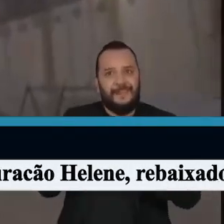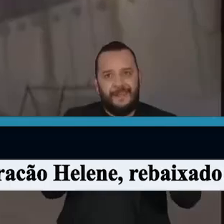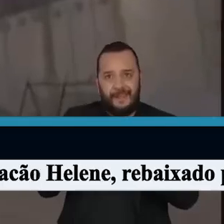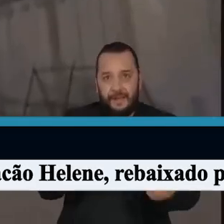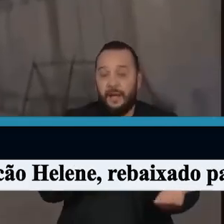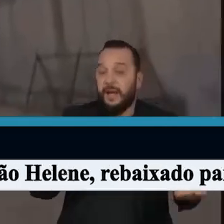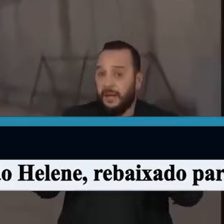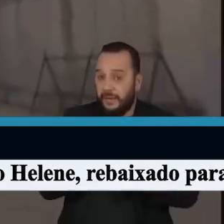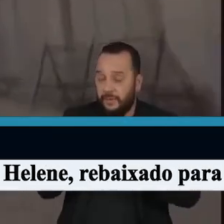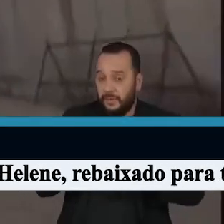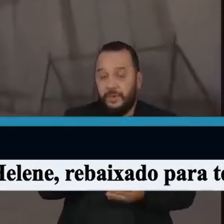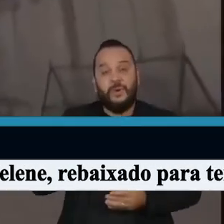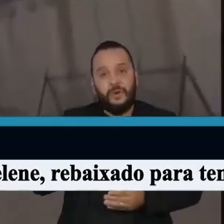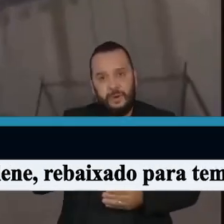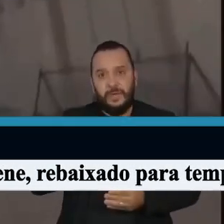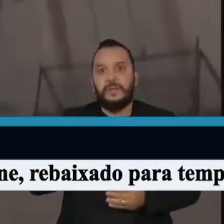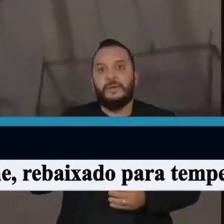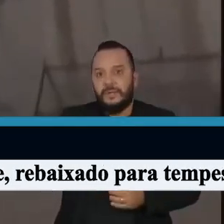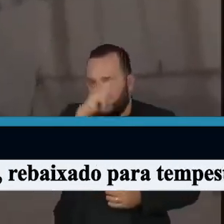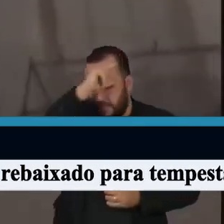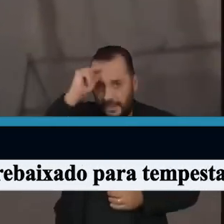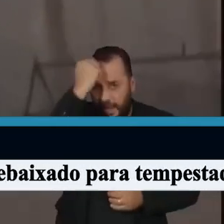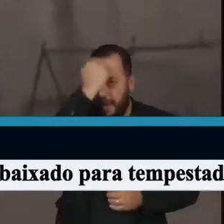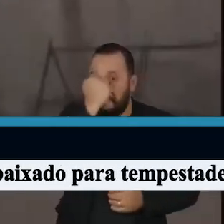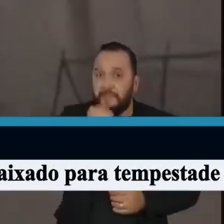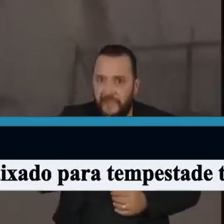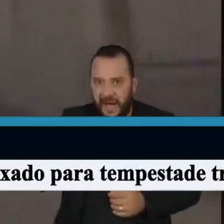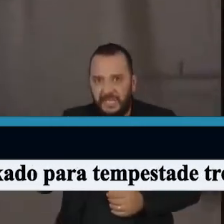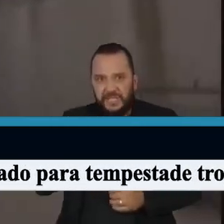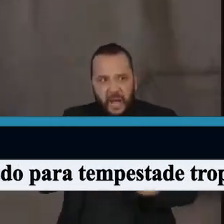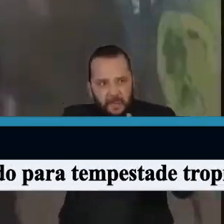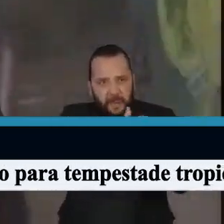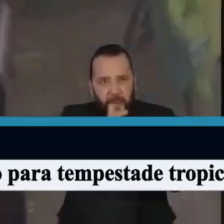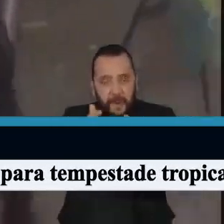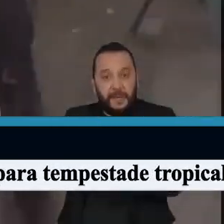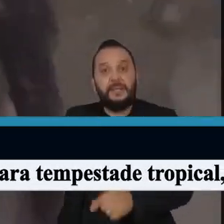do Hamas em 7 de outubro replicam